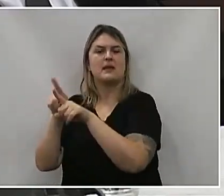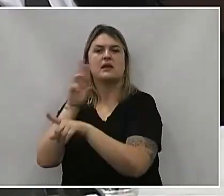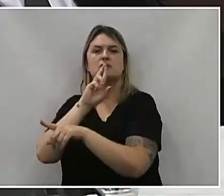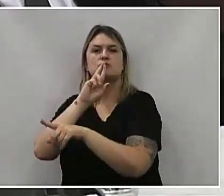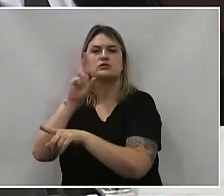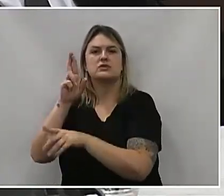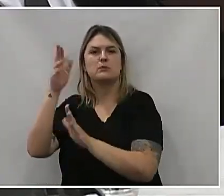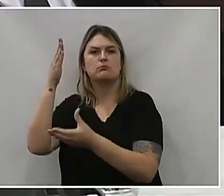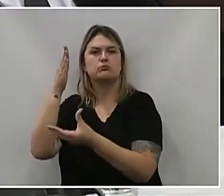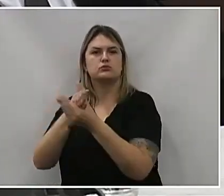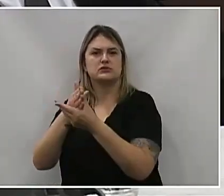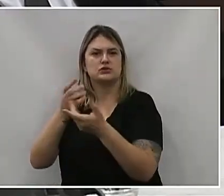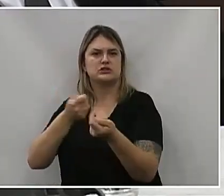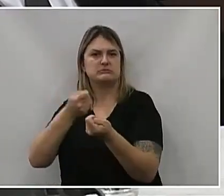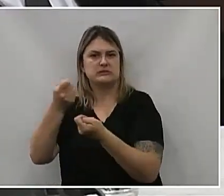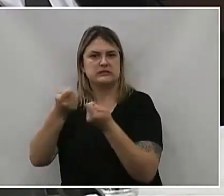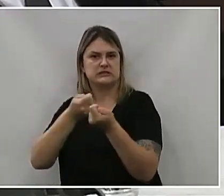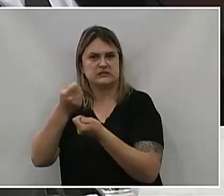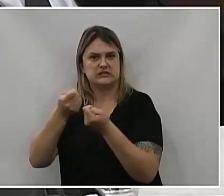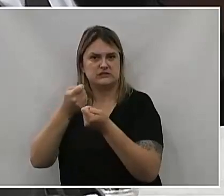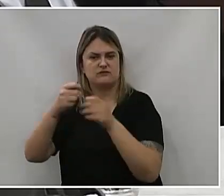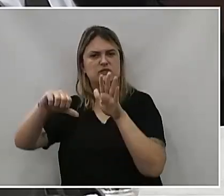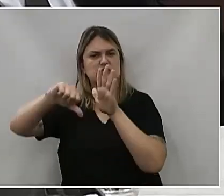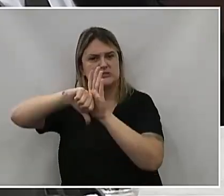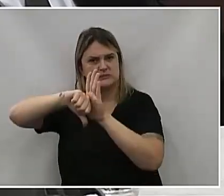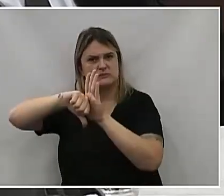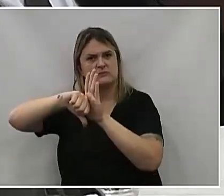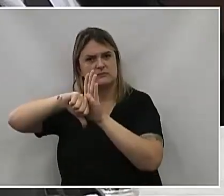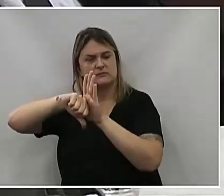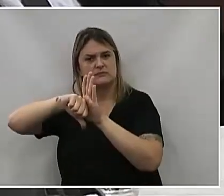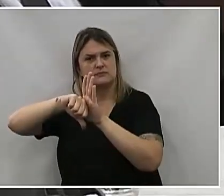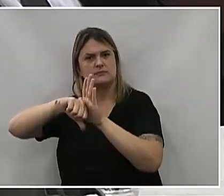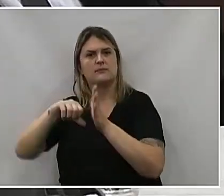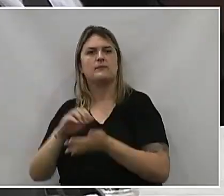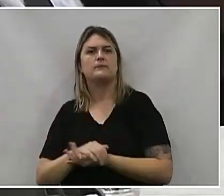responder processo administrativo, criminal.